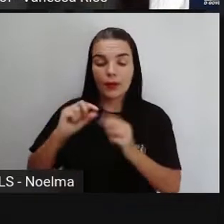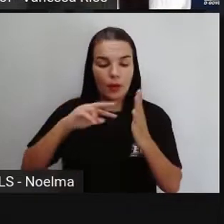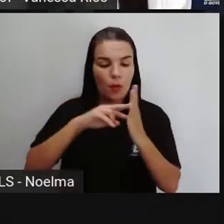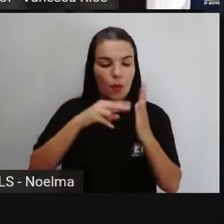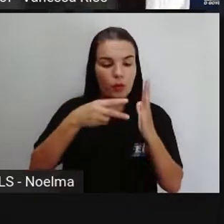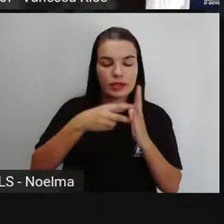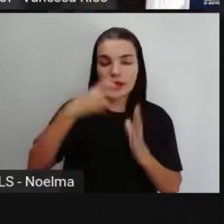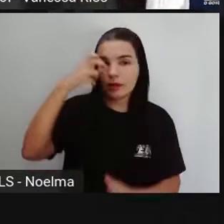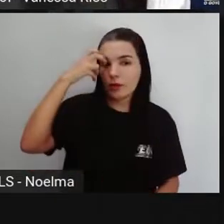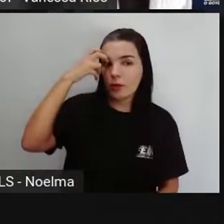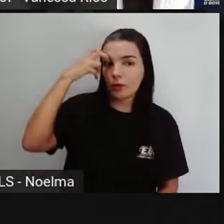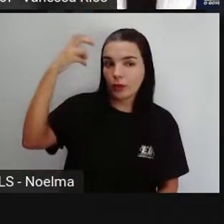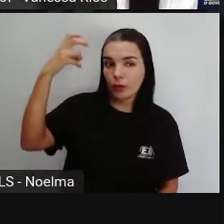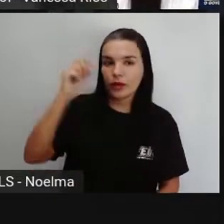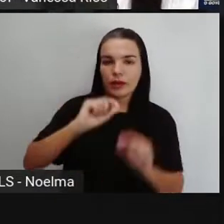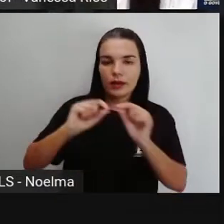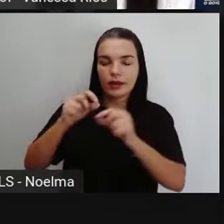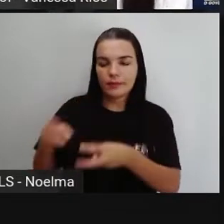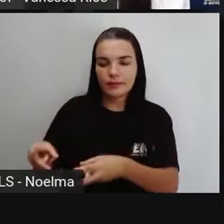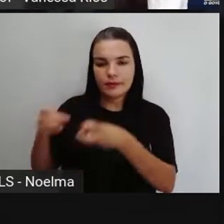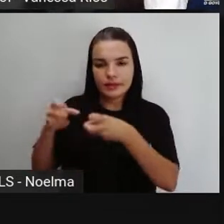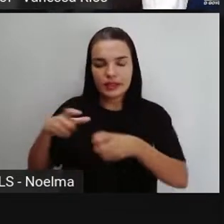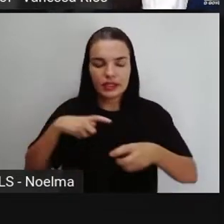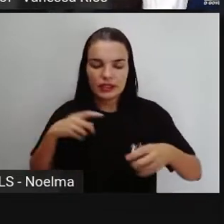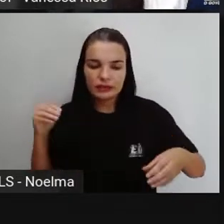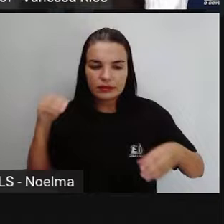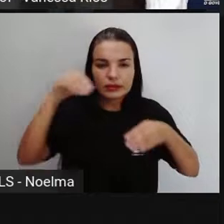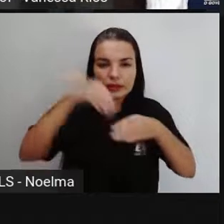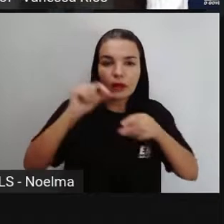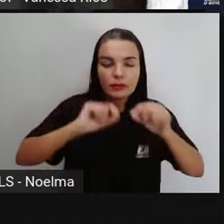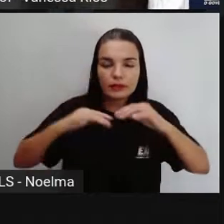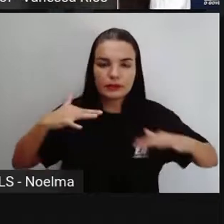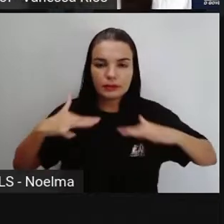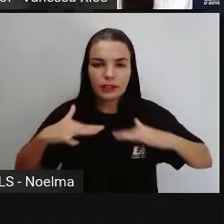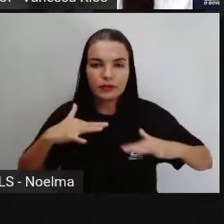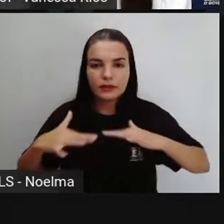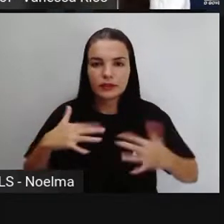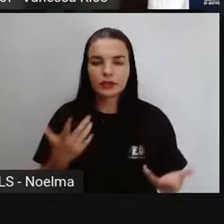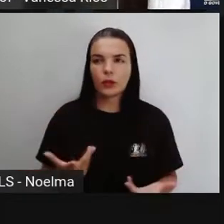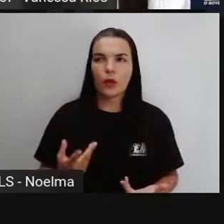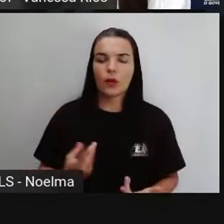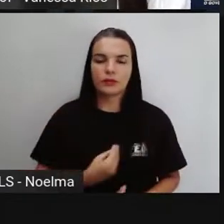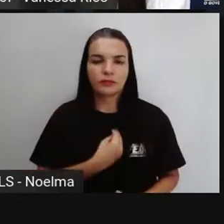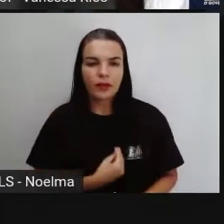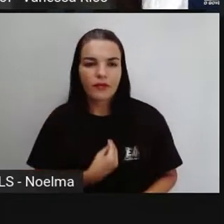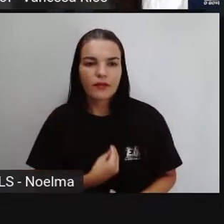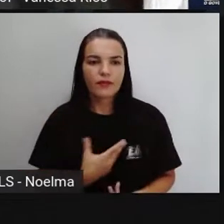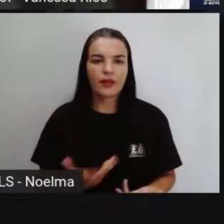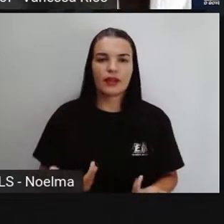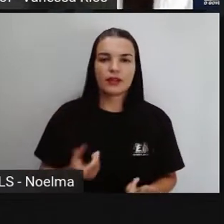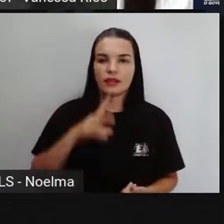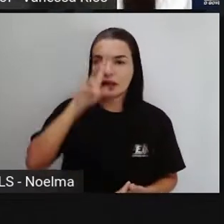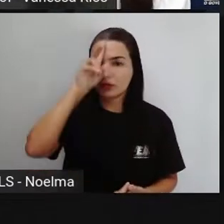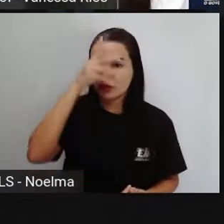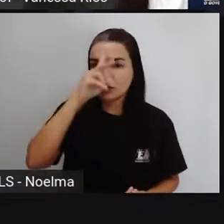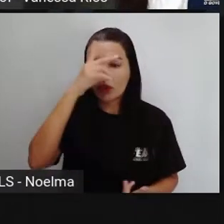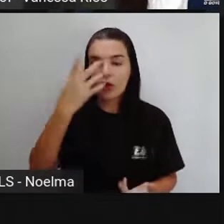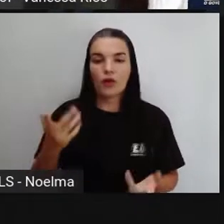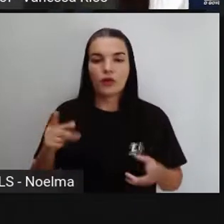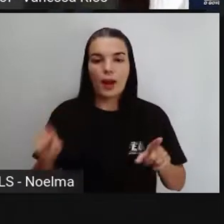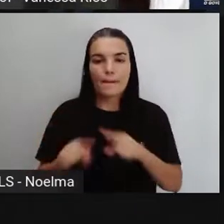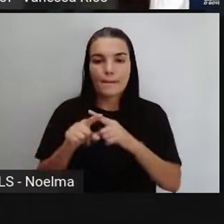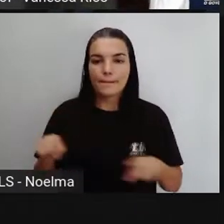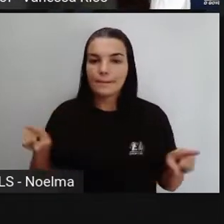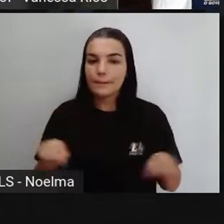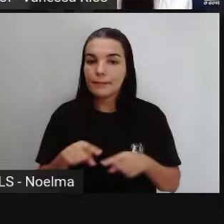daquilo que é percebido entre as manifestações, entre as vivências, entre as histórias, a música, a